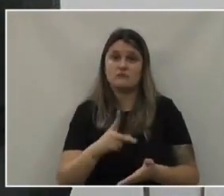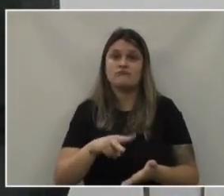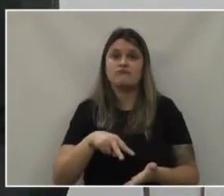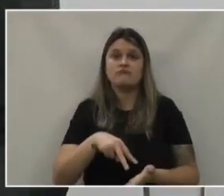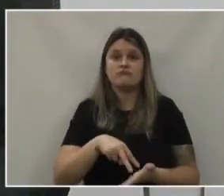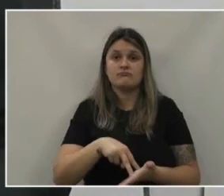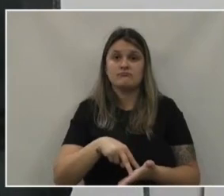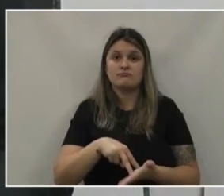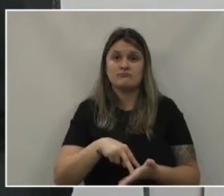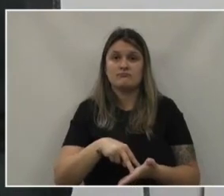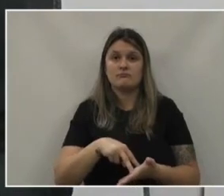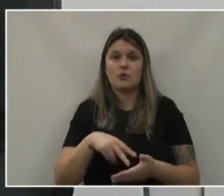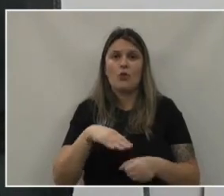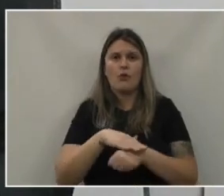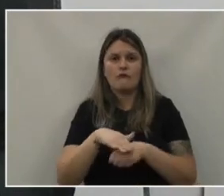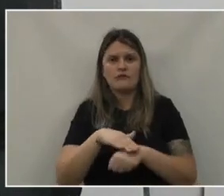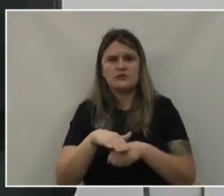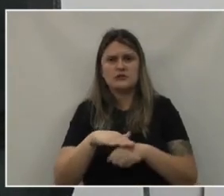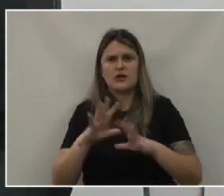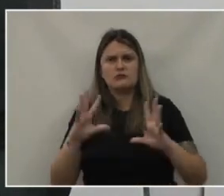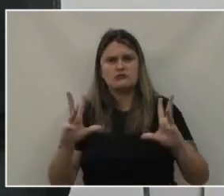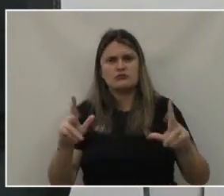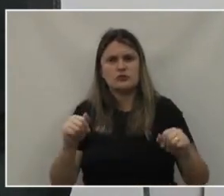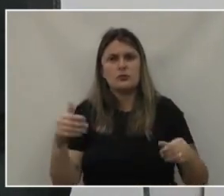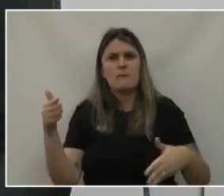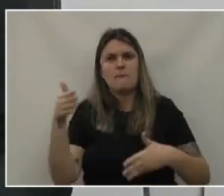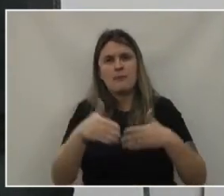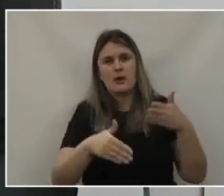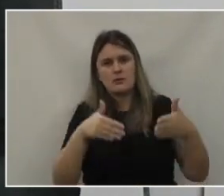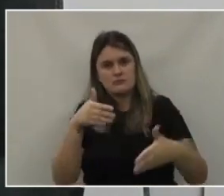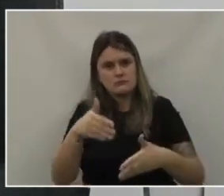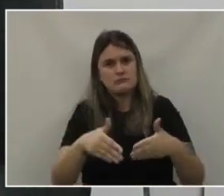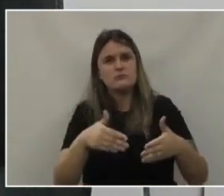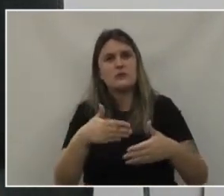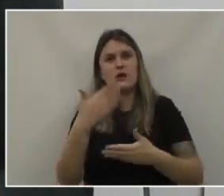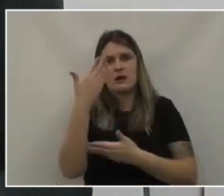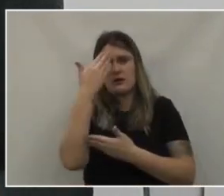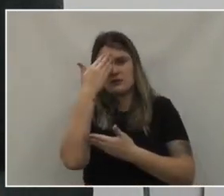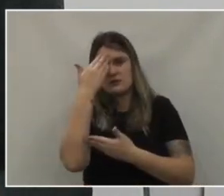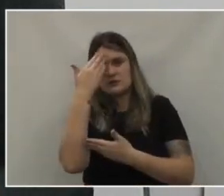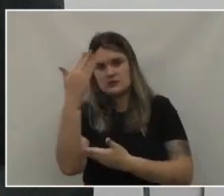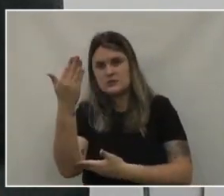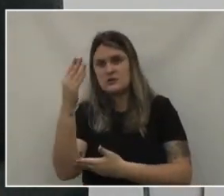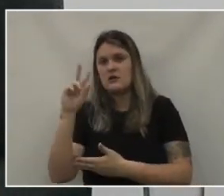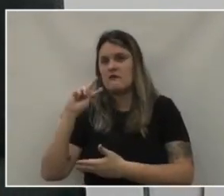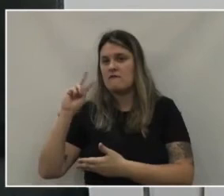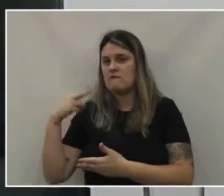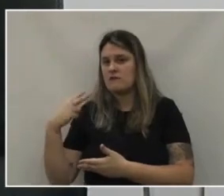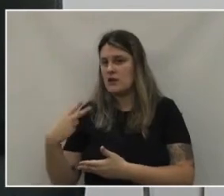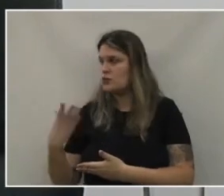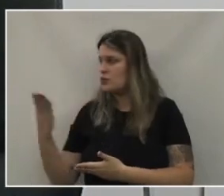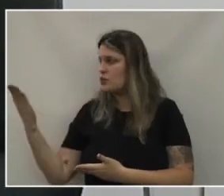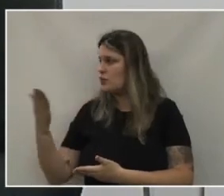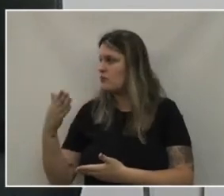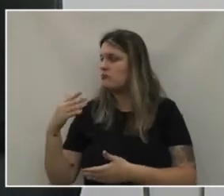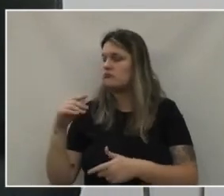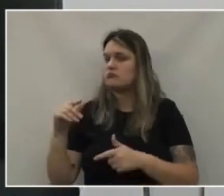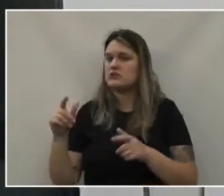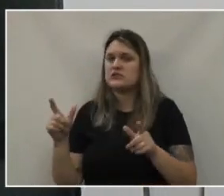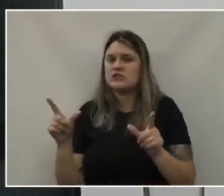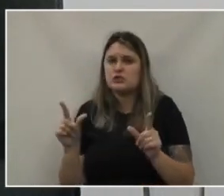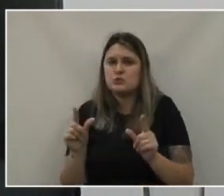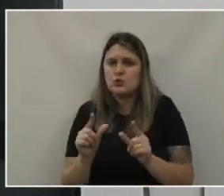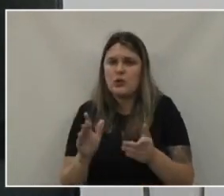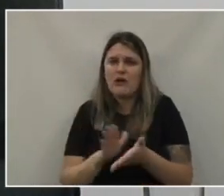o diálogo com todos, com participação. Agradecer aos senhores vereadores que vêm fazendo uma bela economia